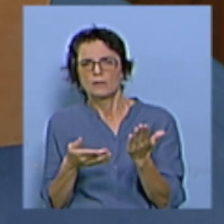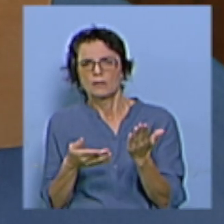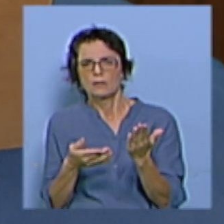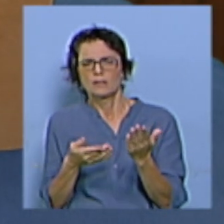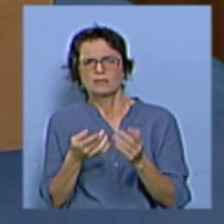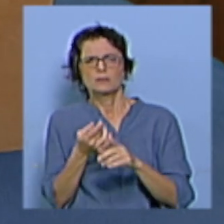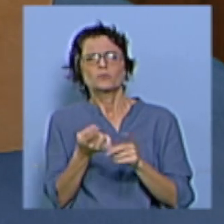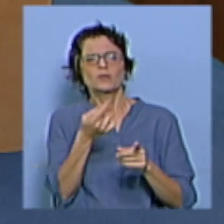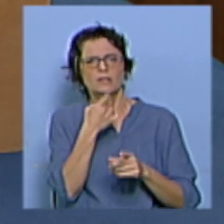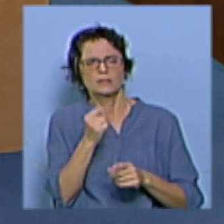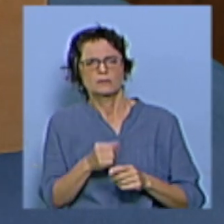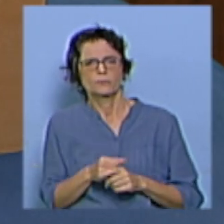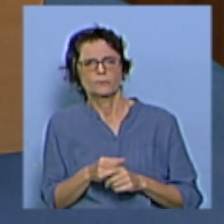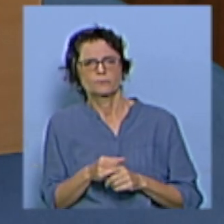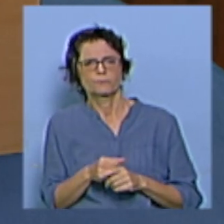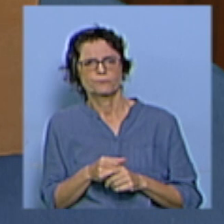Porque eu quando